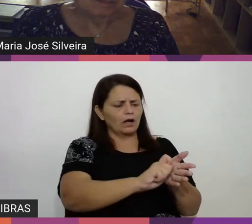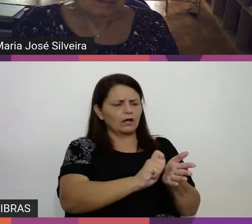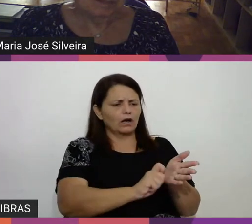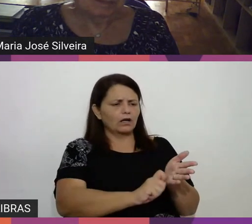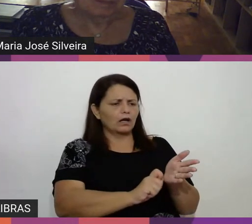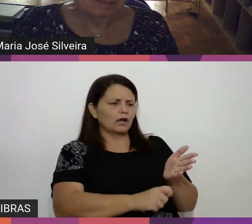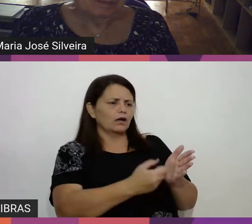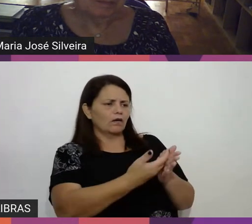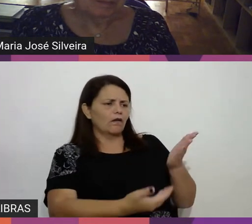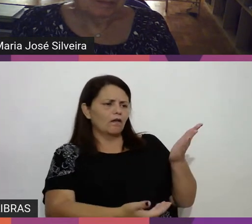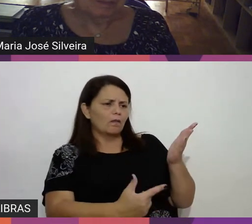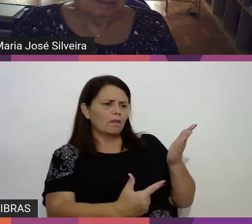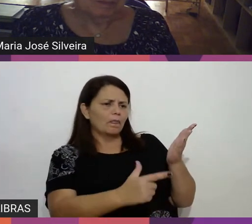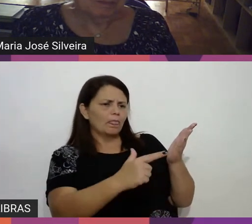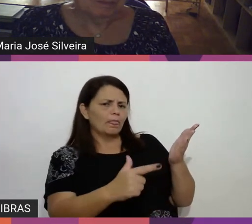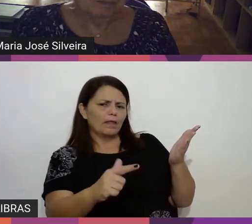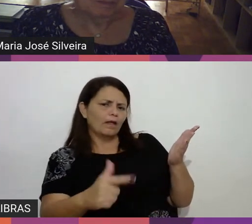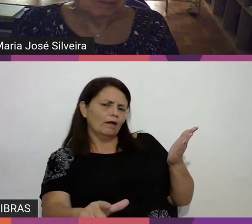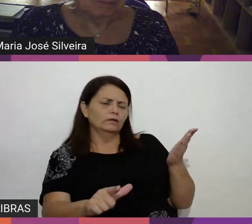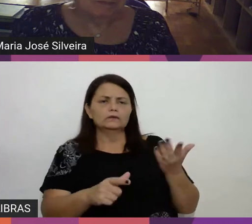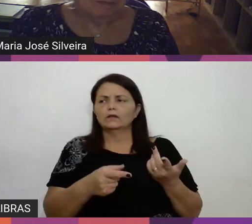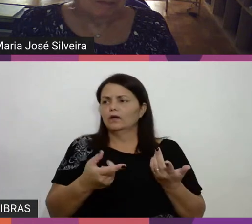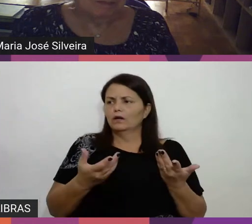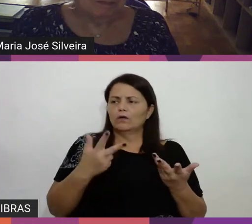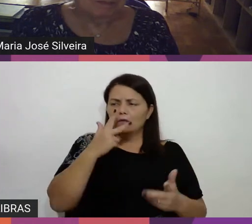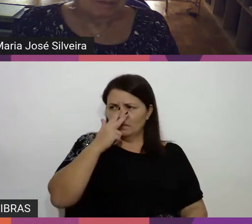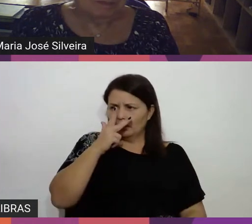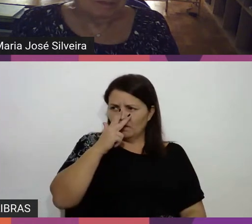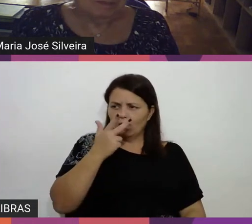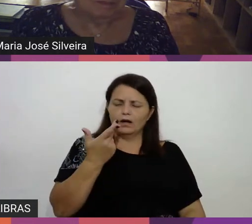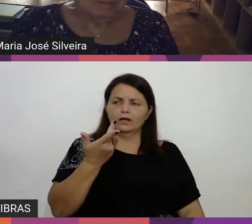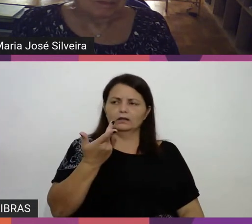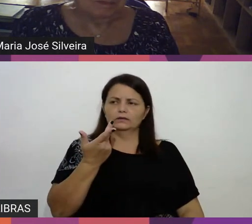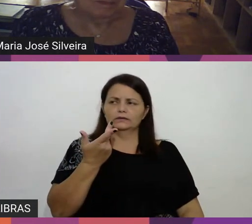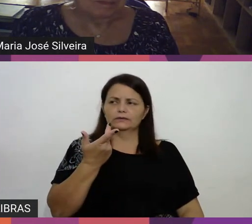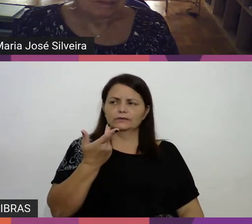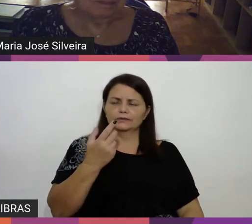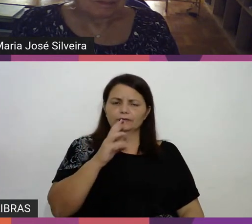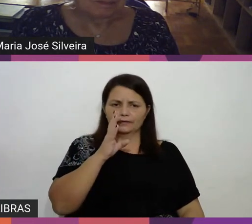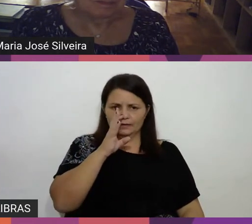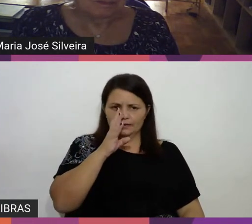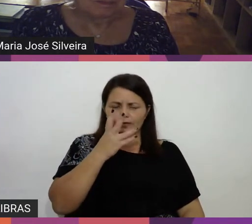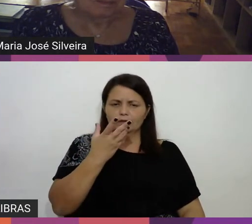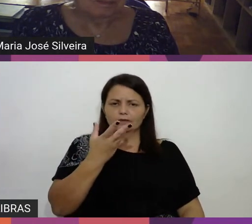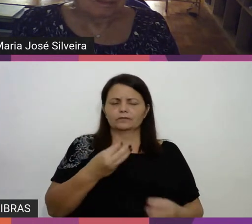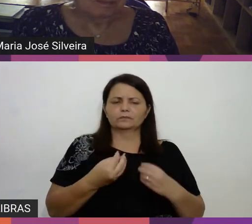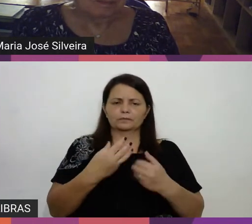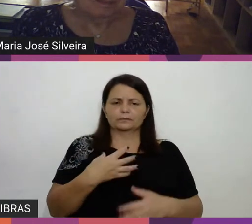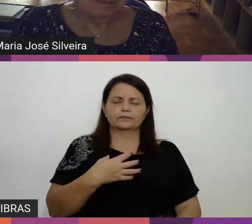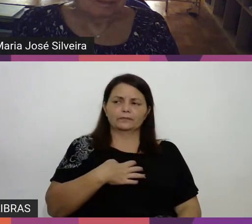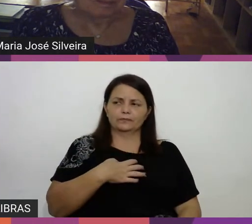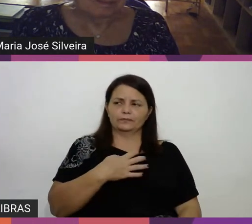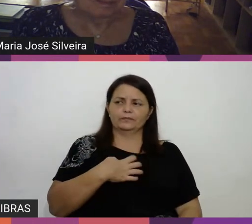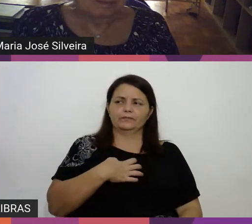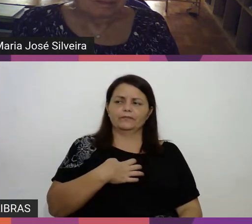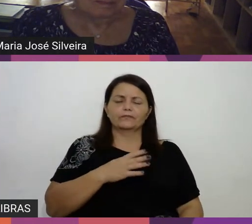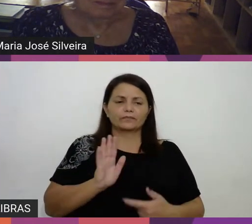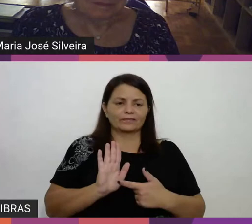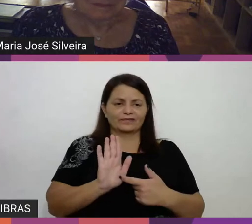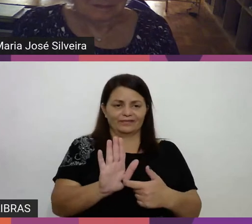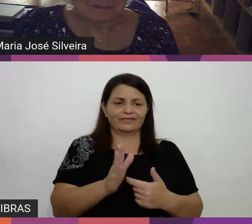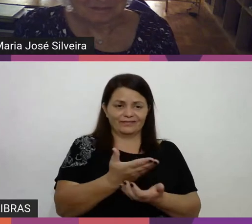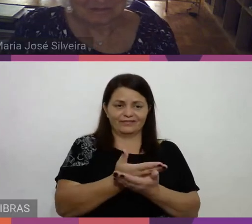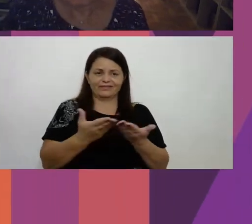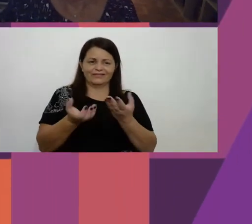de outras Artes oraculares o que eu acho o um uma forma de se apresentar